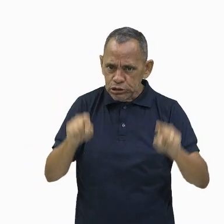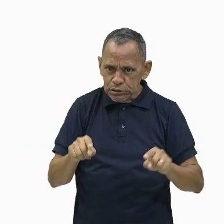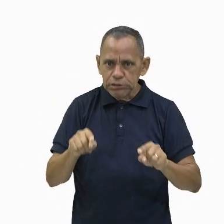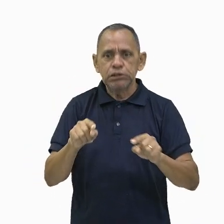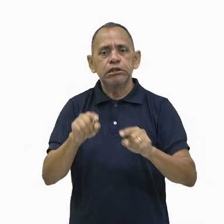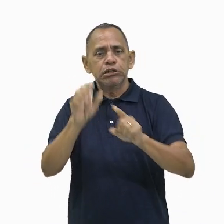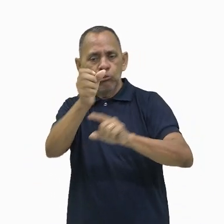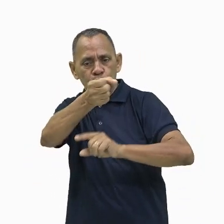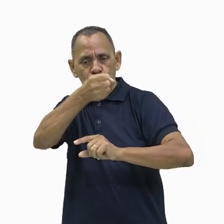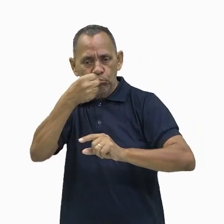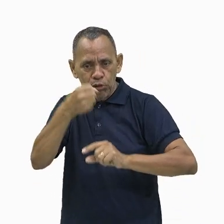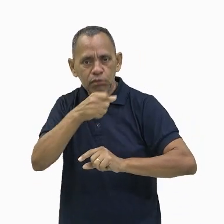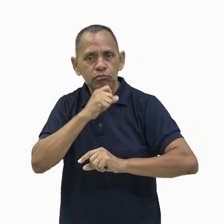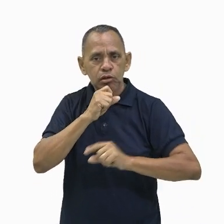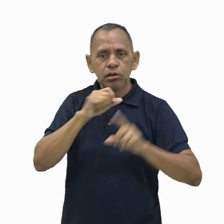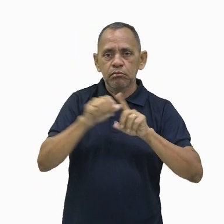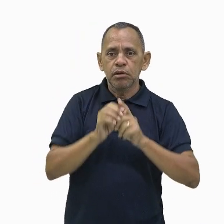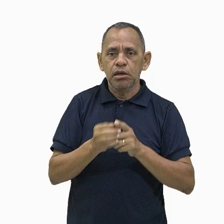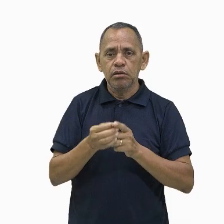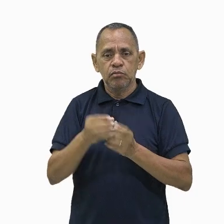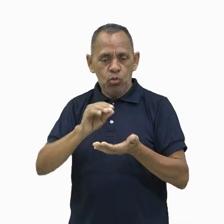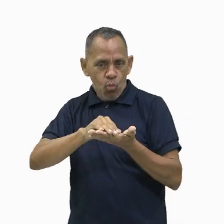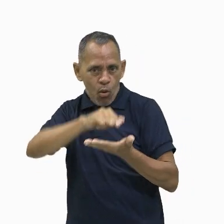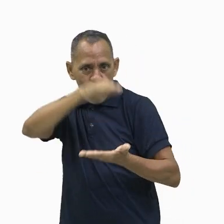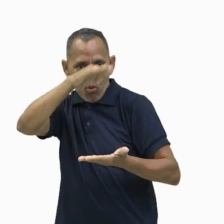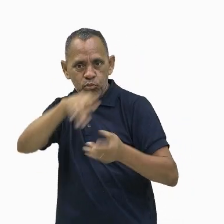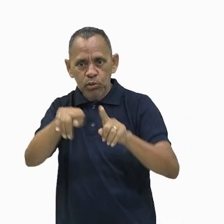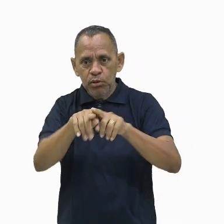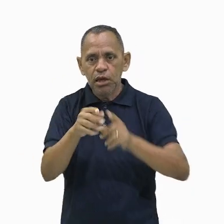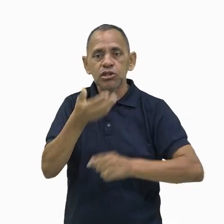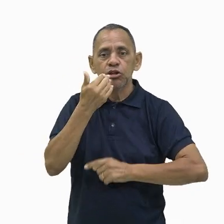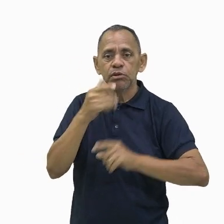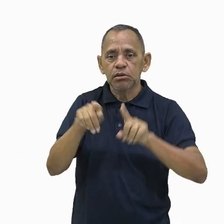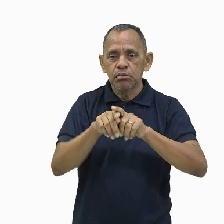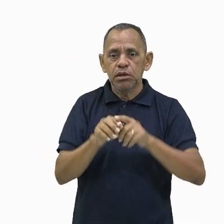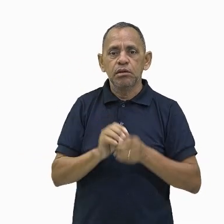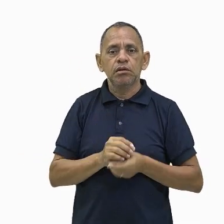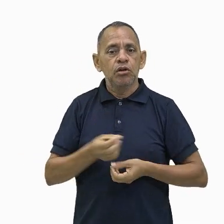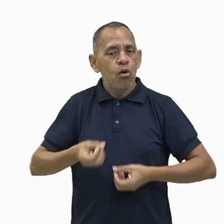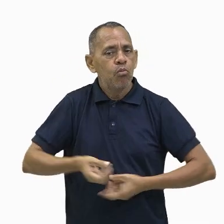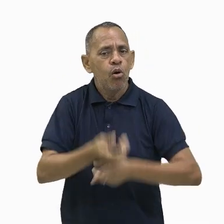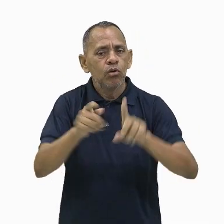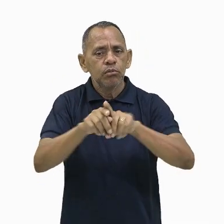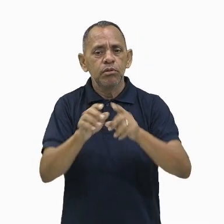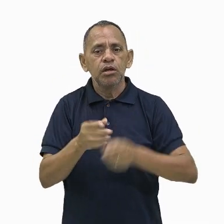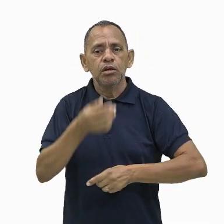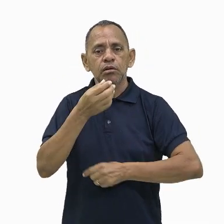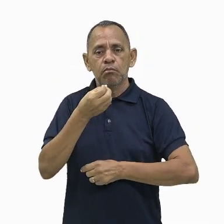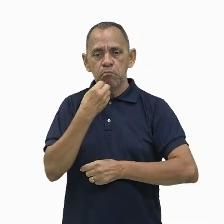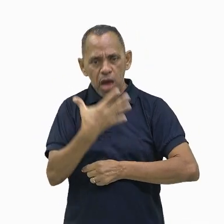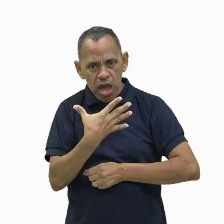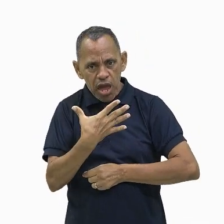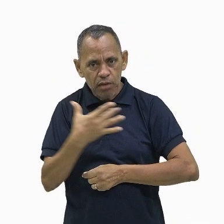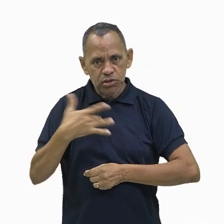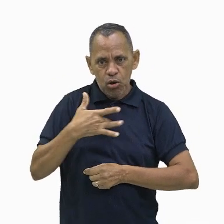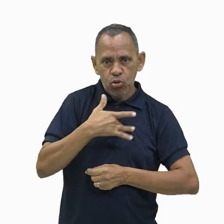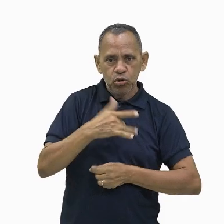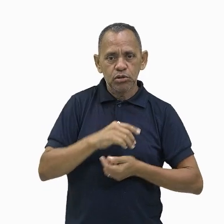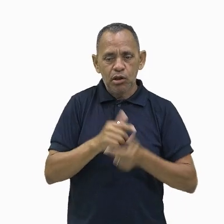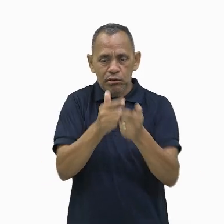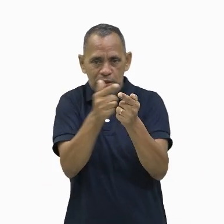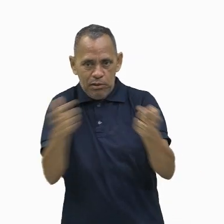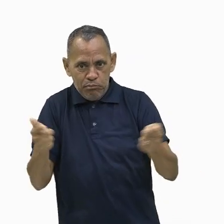de alimentos. Então, tudo isso promove como um todo esse bem-estar. O que a gente pode fazer também? Limpar a cozinha após